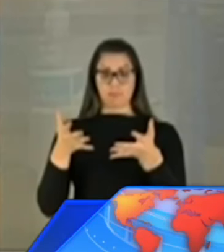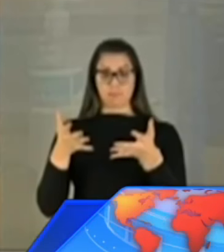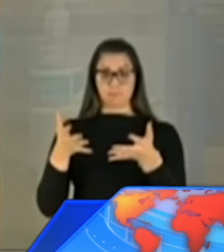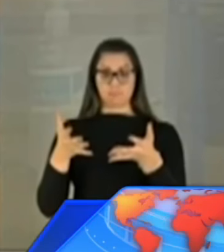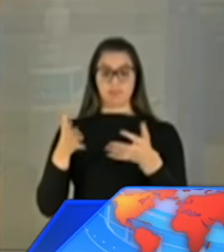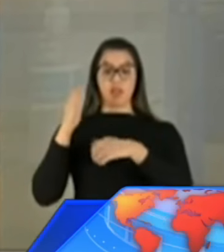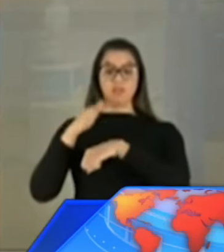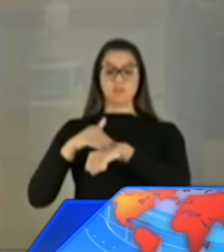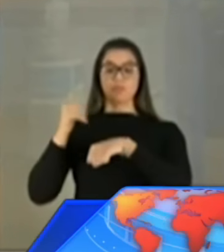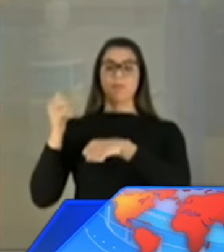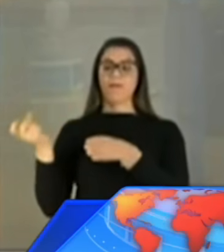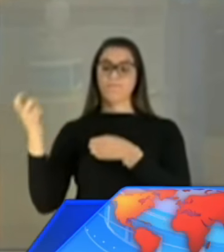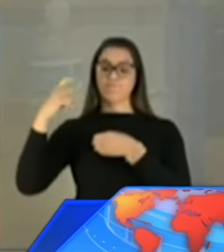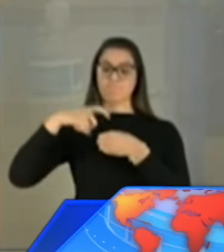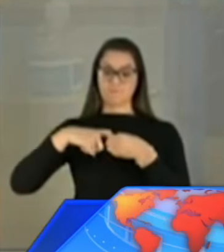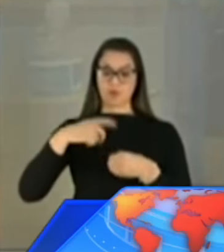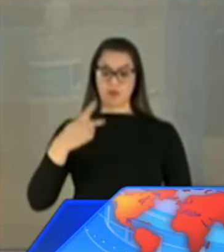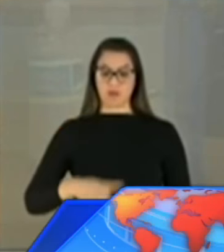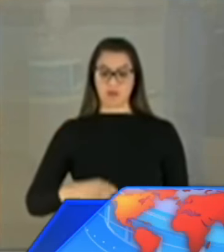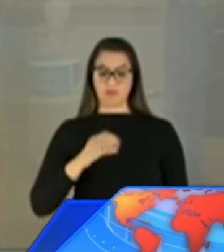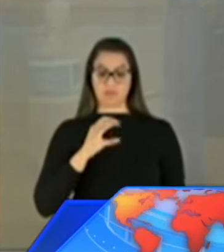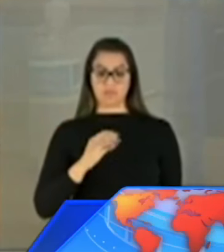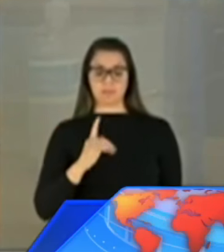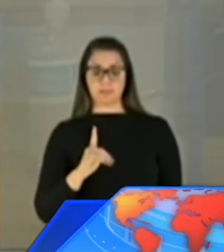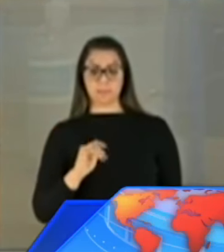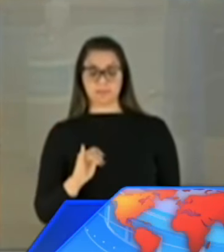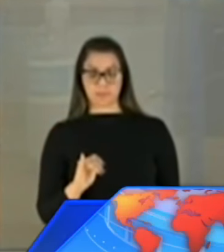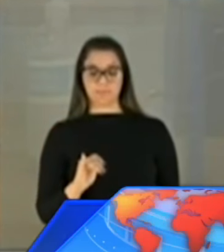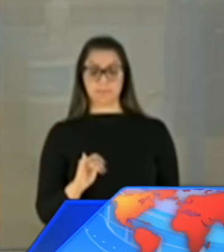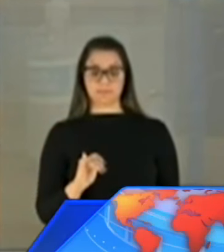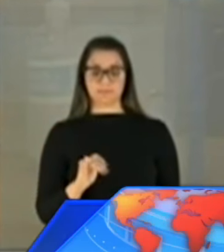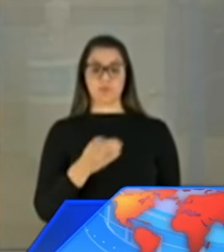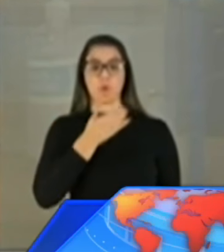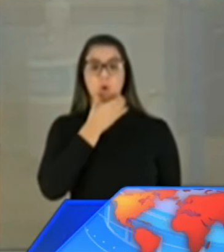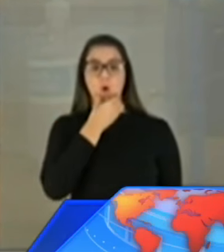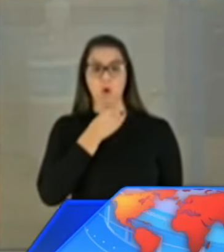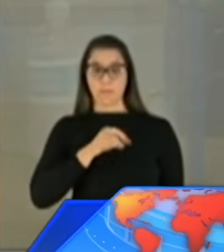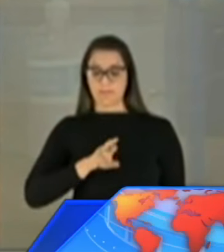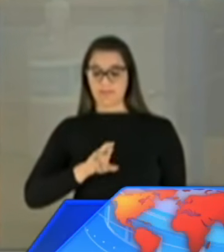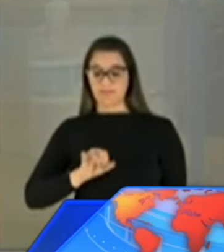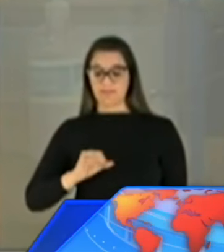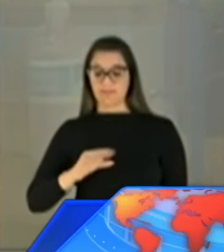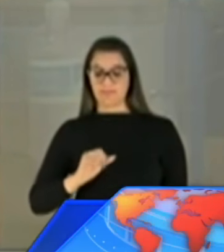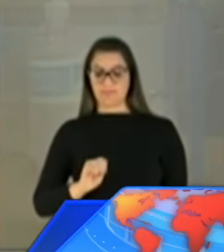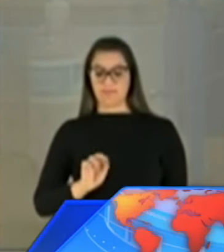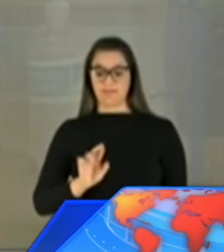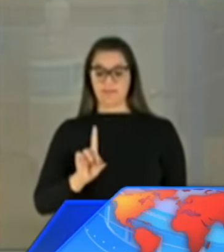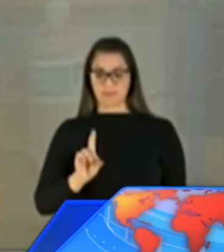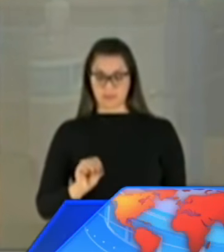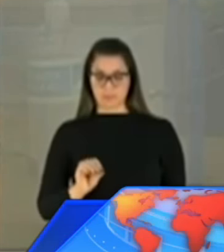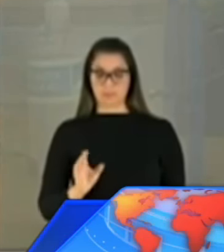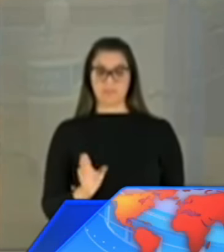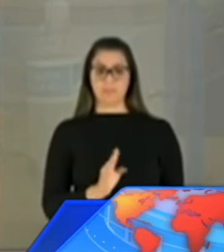pandemia. Segundo o líder do governo no Senado, houve falso testemunho do servidor ao relatar fraude no contrato da Covaxin. A CPI